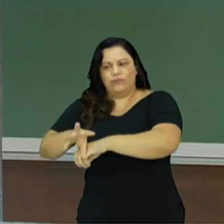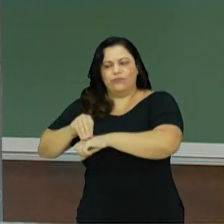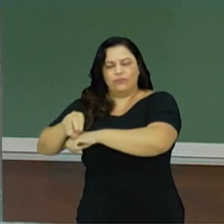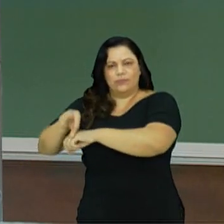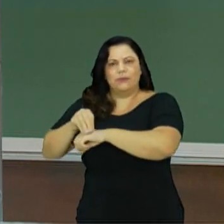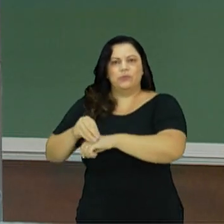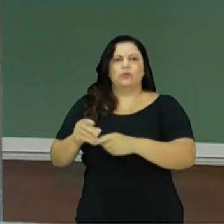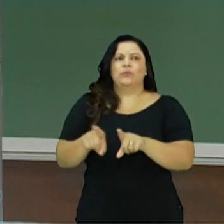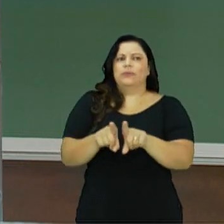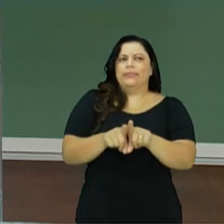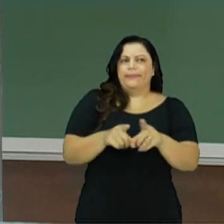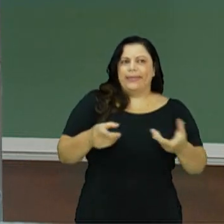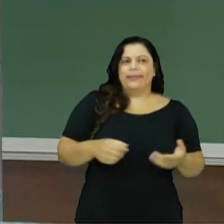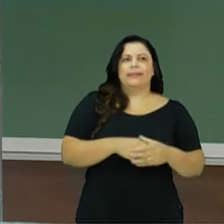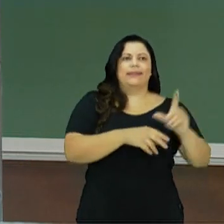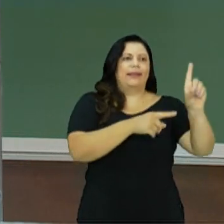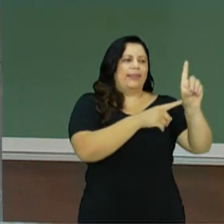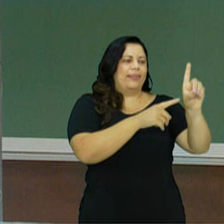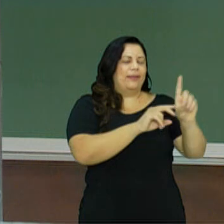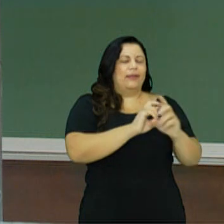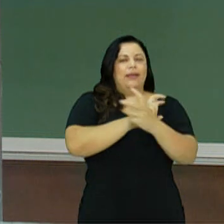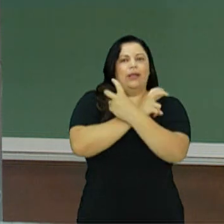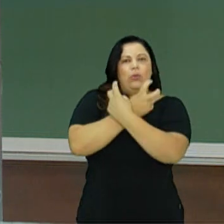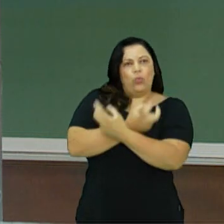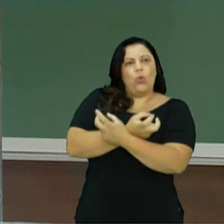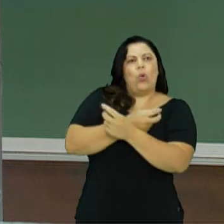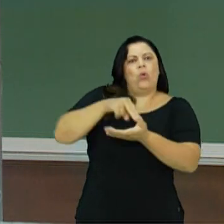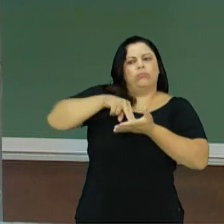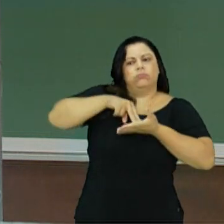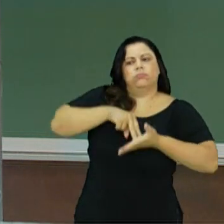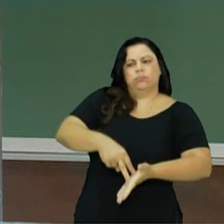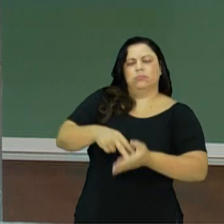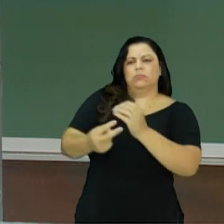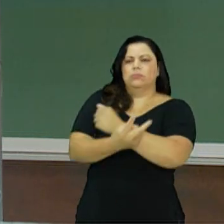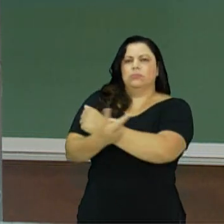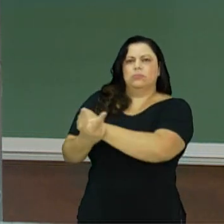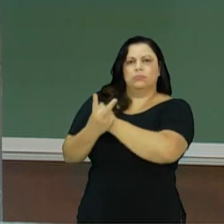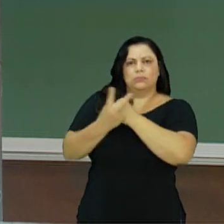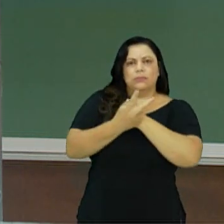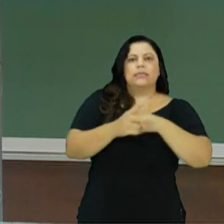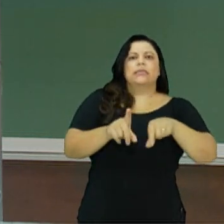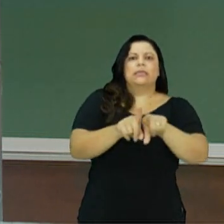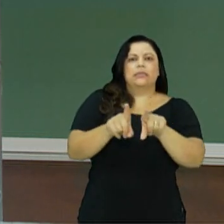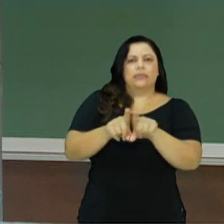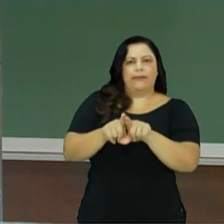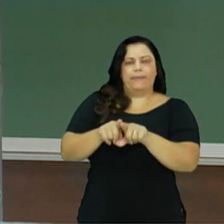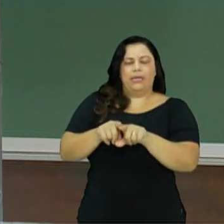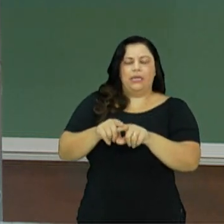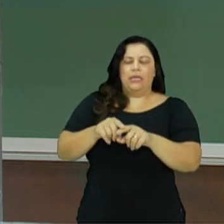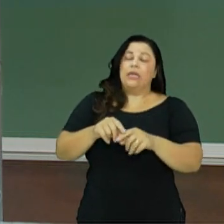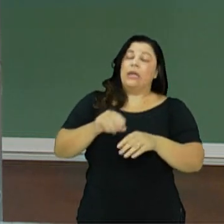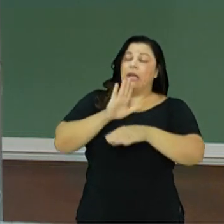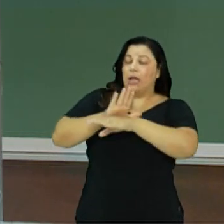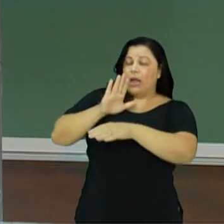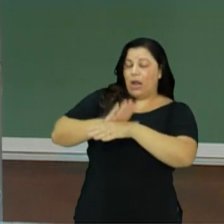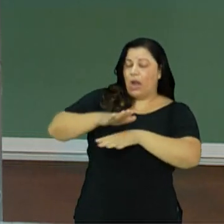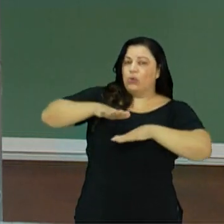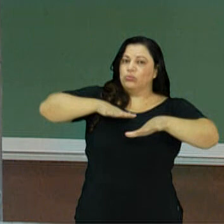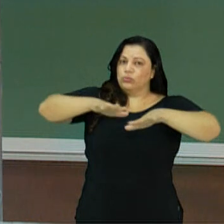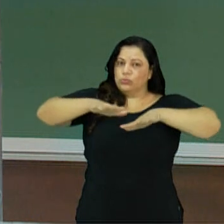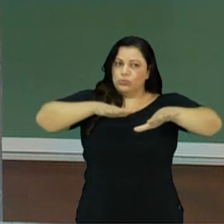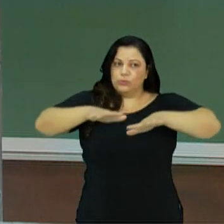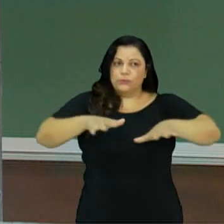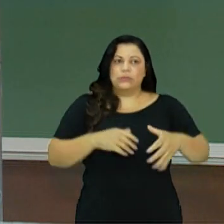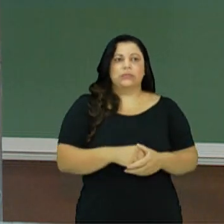o tecido ósseo é responsável por fornecer sustentação e proteção, além de auxiliar na movimentação do corpo. E letra